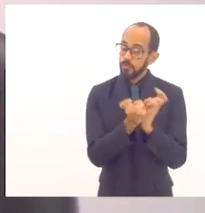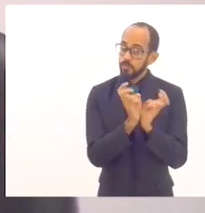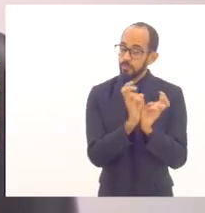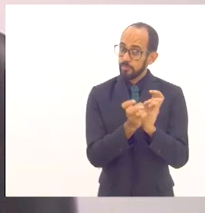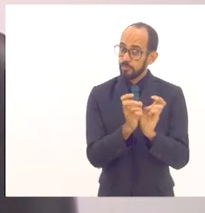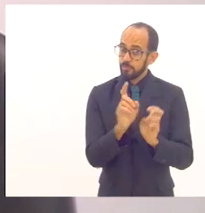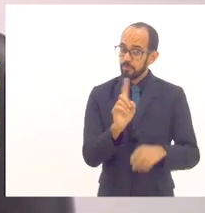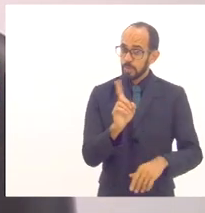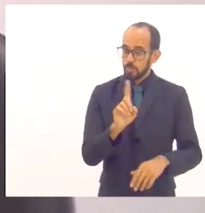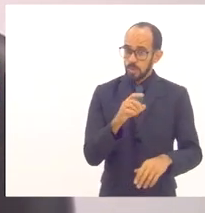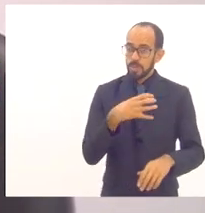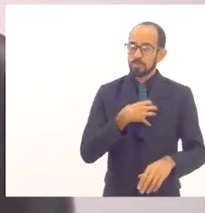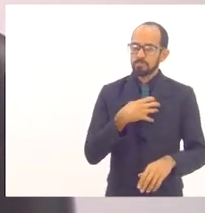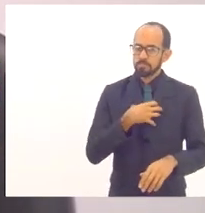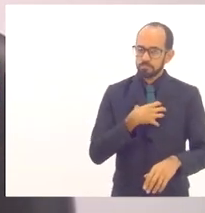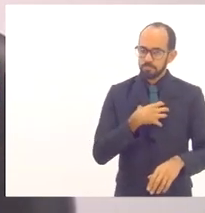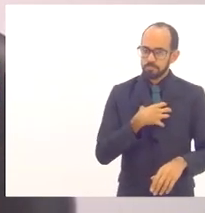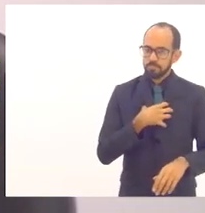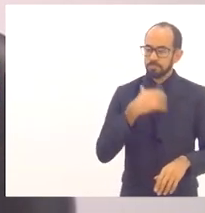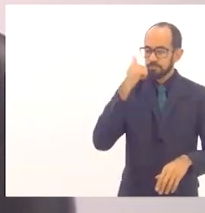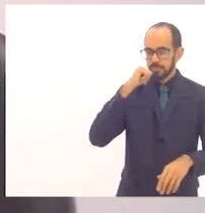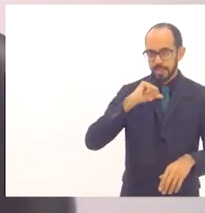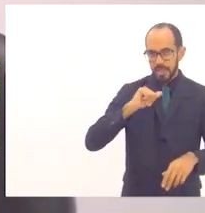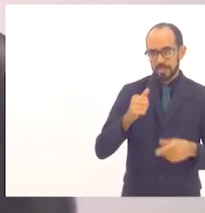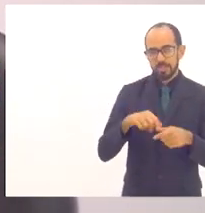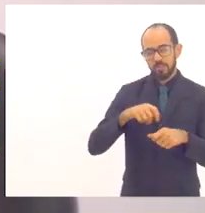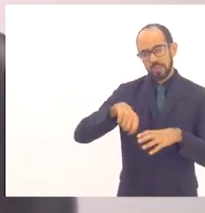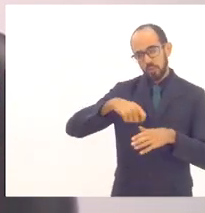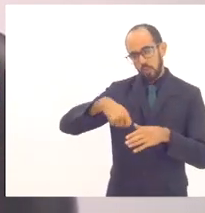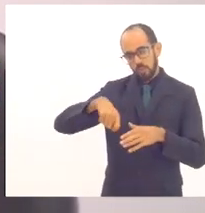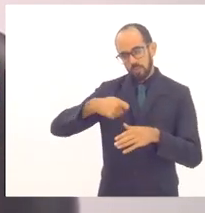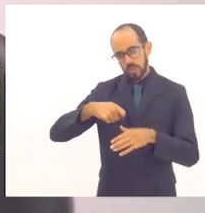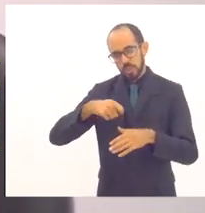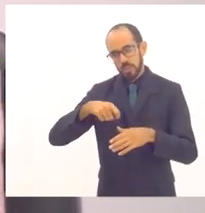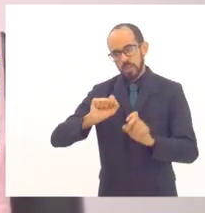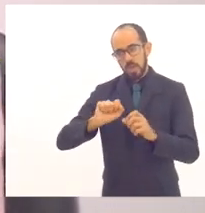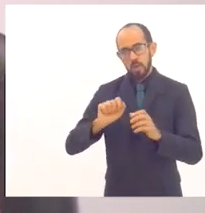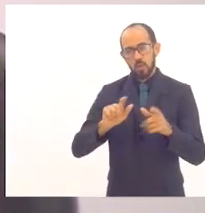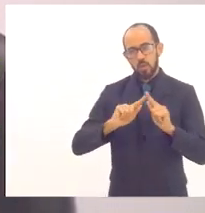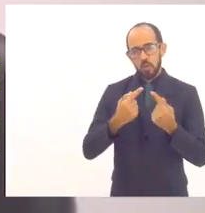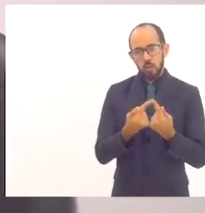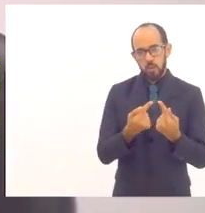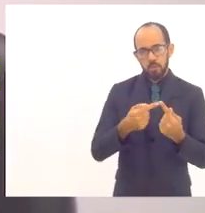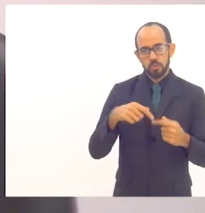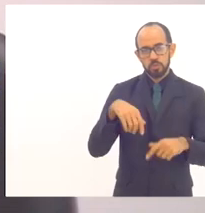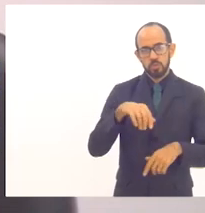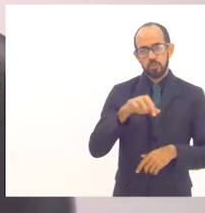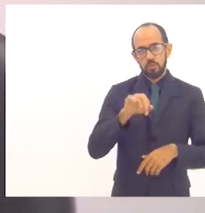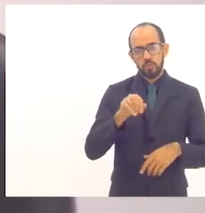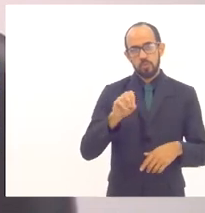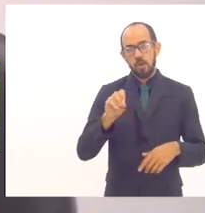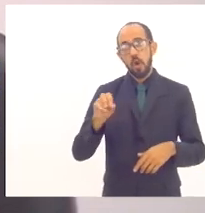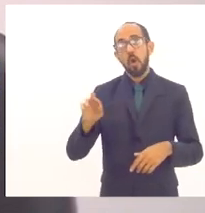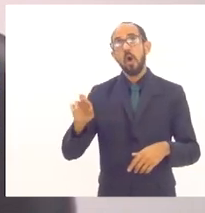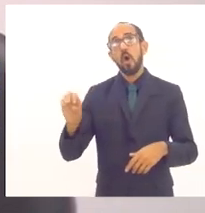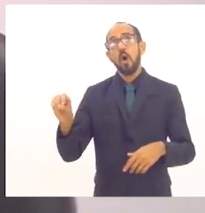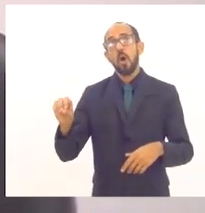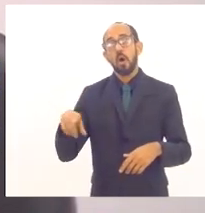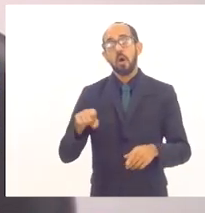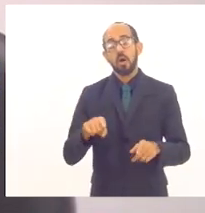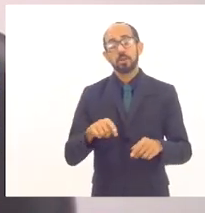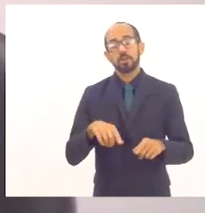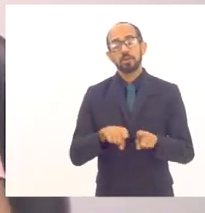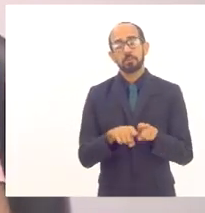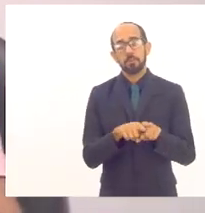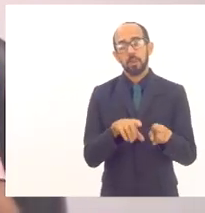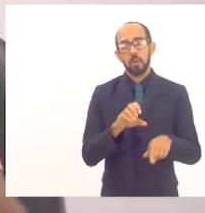INEPAC, as baianas de Acarajé, os grupos de forró, a literatura de cordel têm procurado o INEPAC. E a gente sabe que o